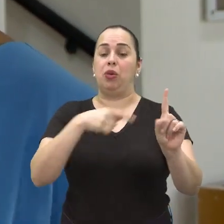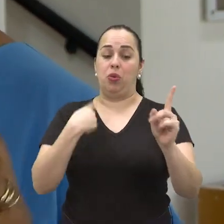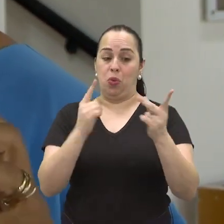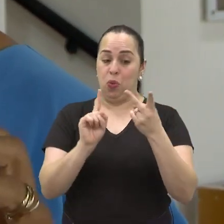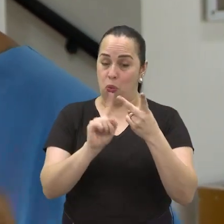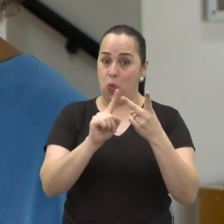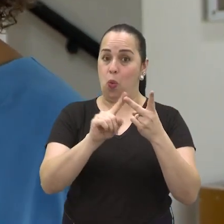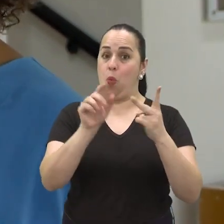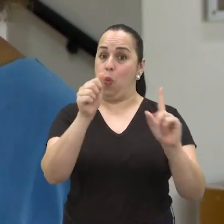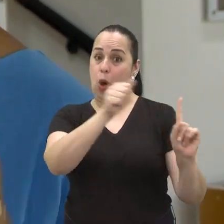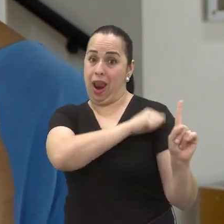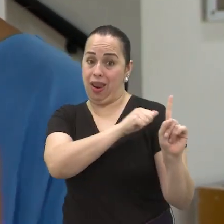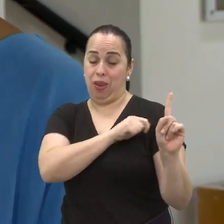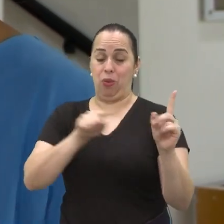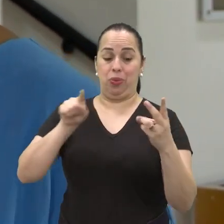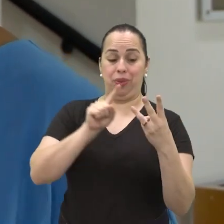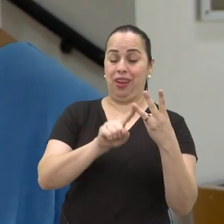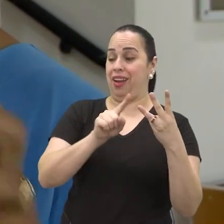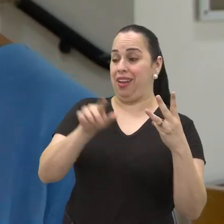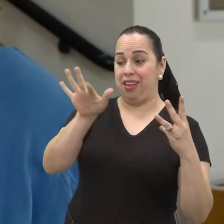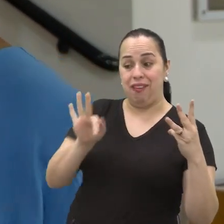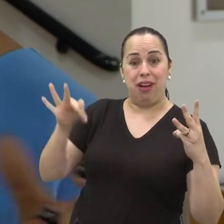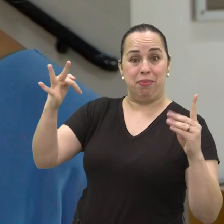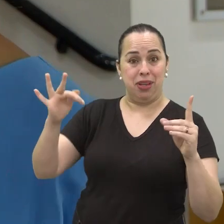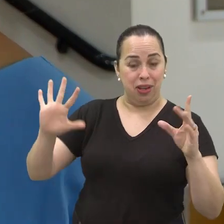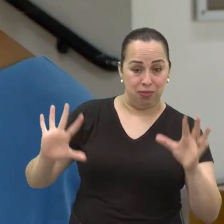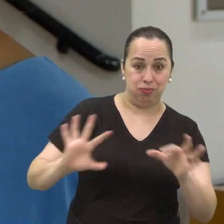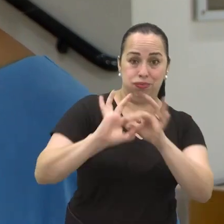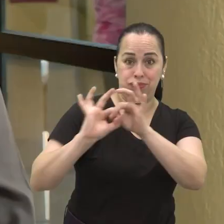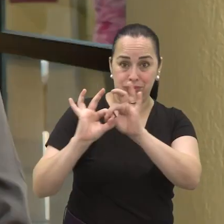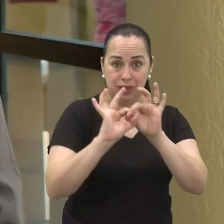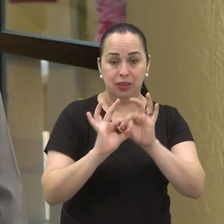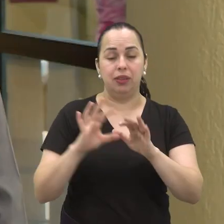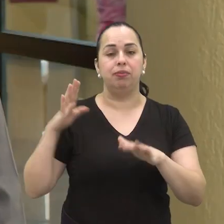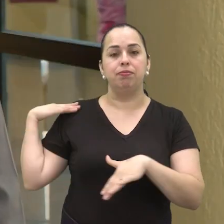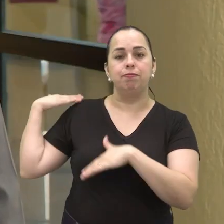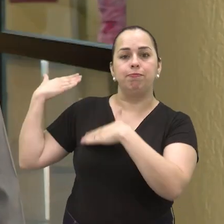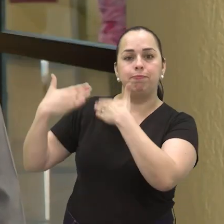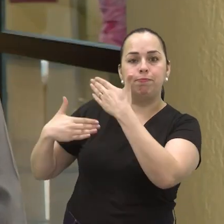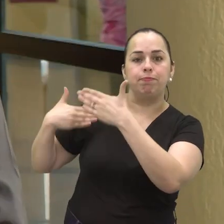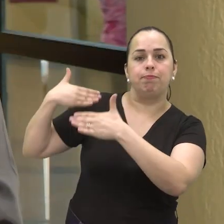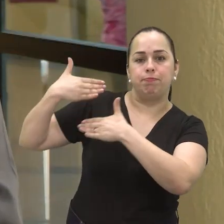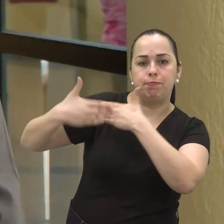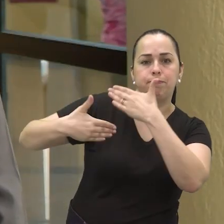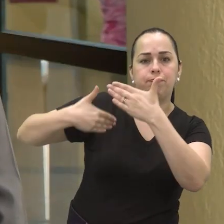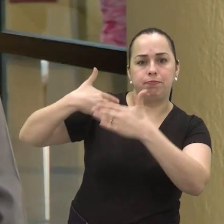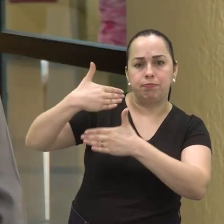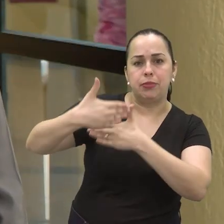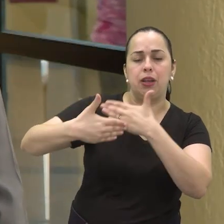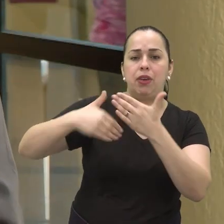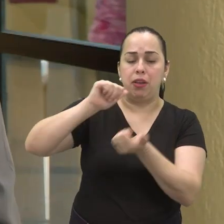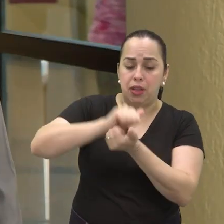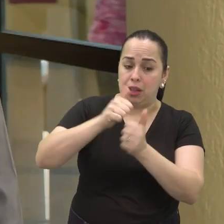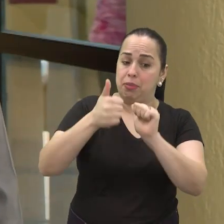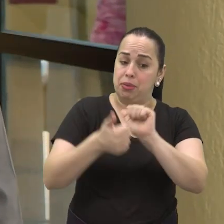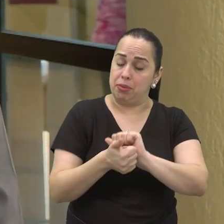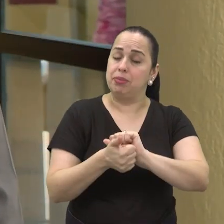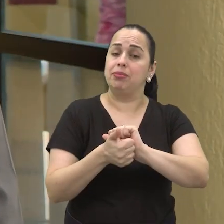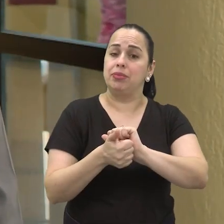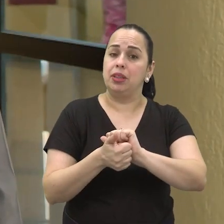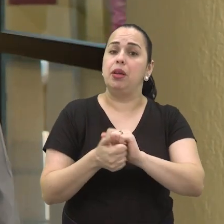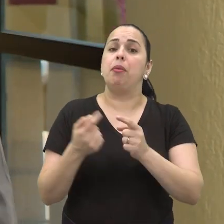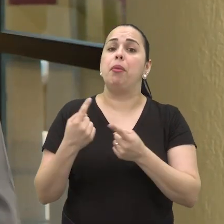quem? Entre o aluno, a família, a escola e a sociedade. Com o passar do tempo, o papel do professor também